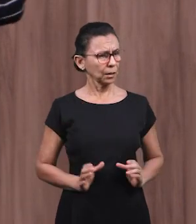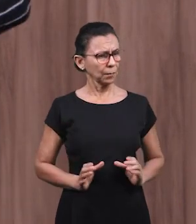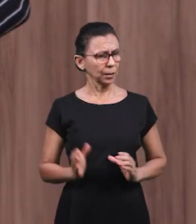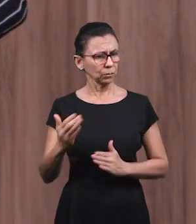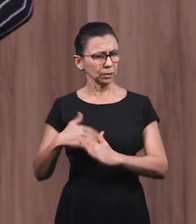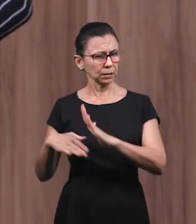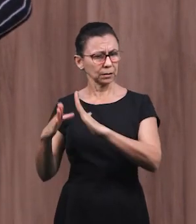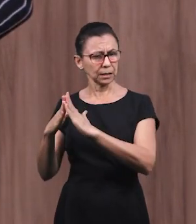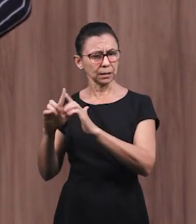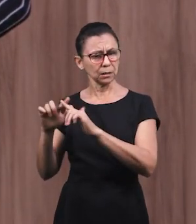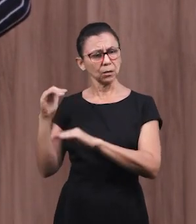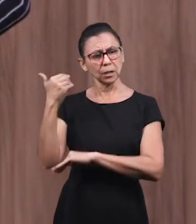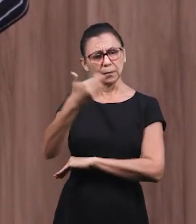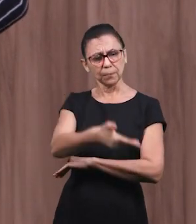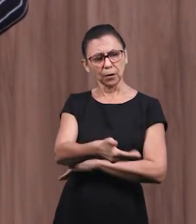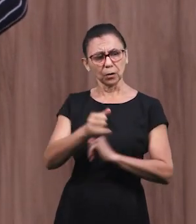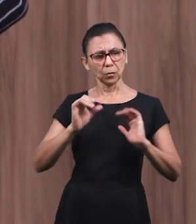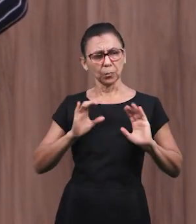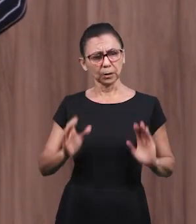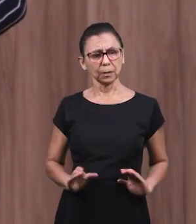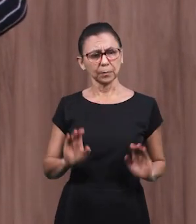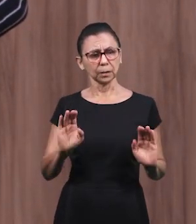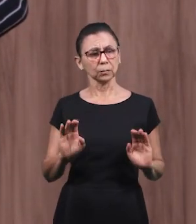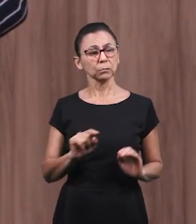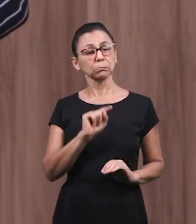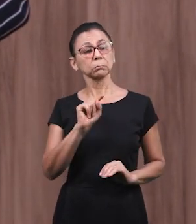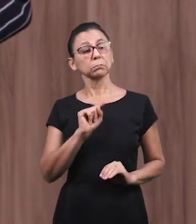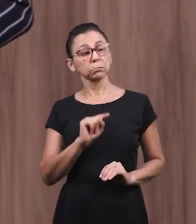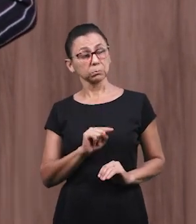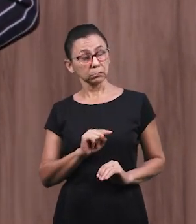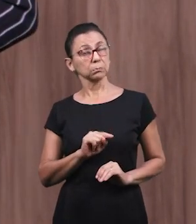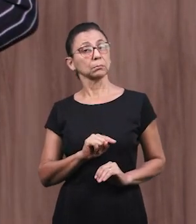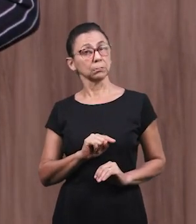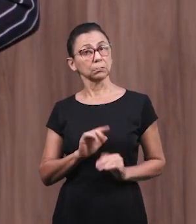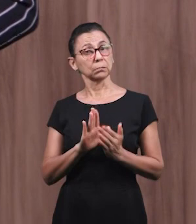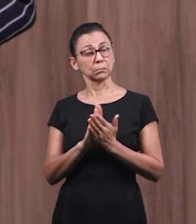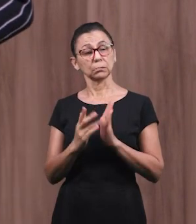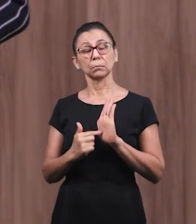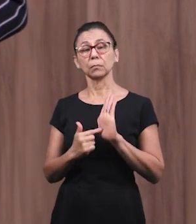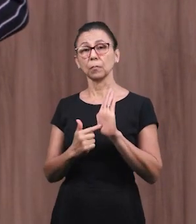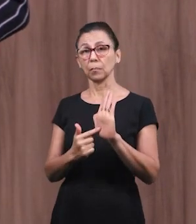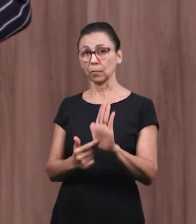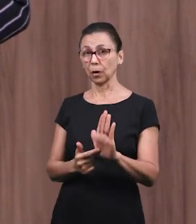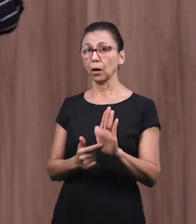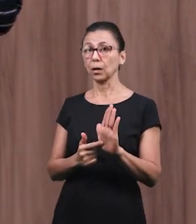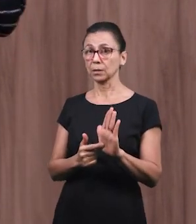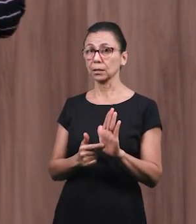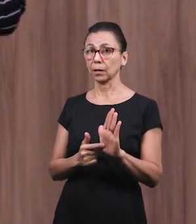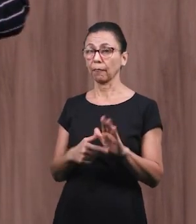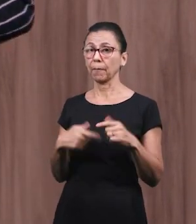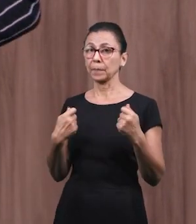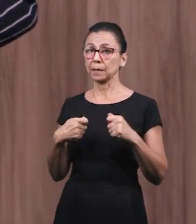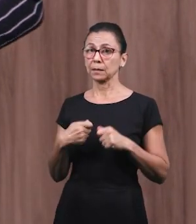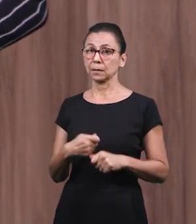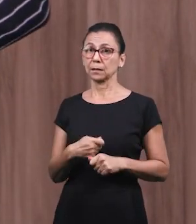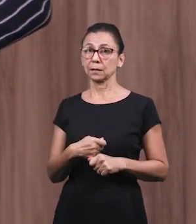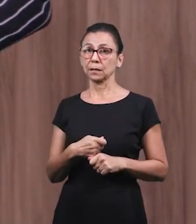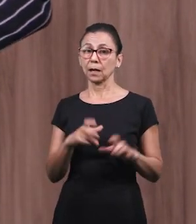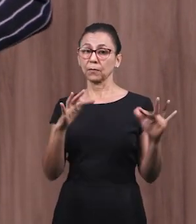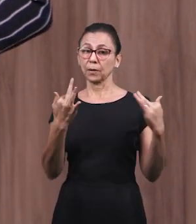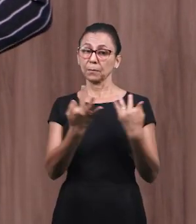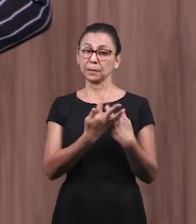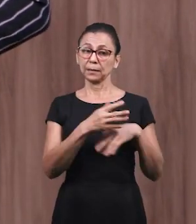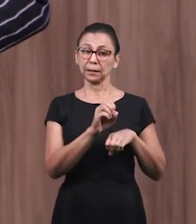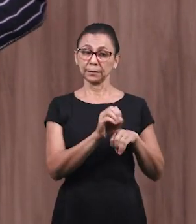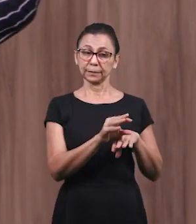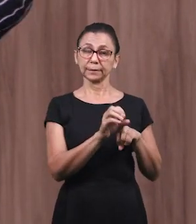e fora da casa do Senhor. A orientação e o constrangimento, segundo a Bíblia, precisa ser primeiro dos